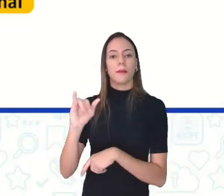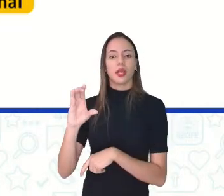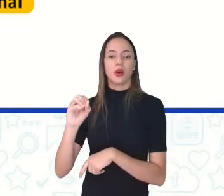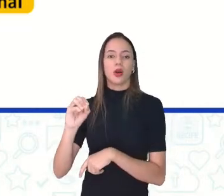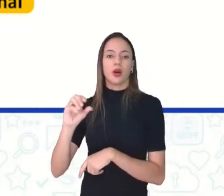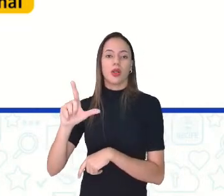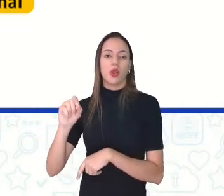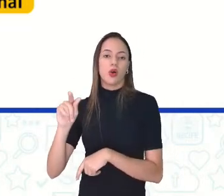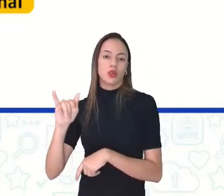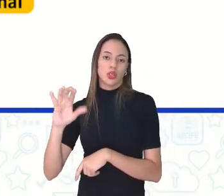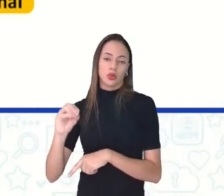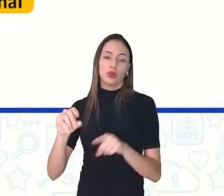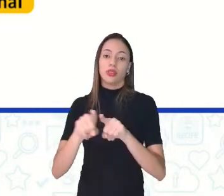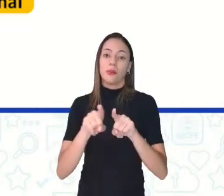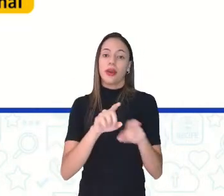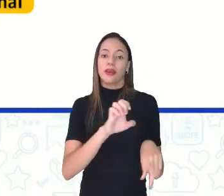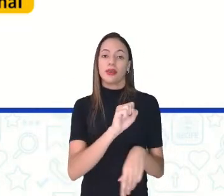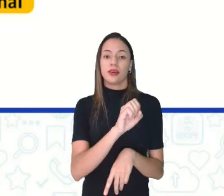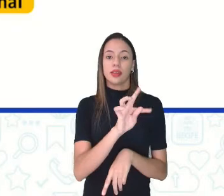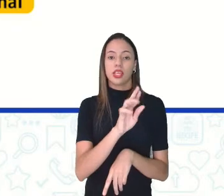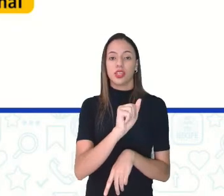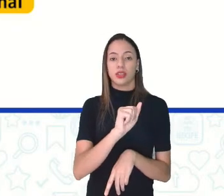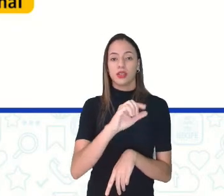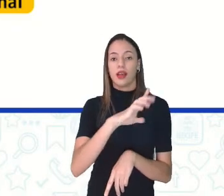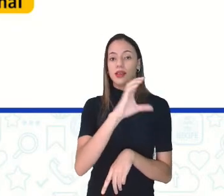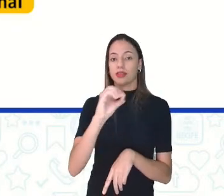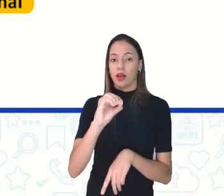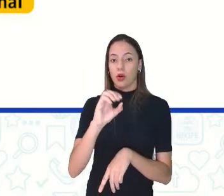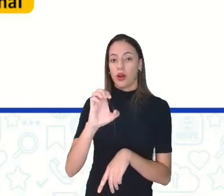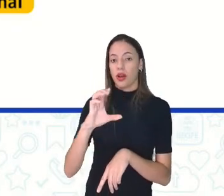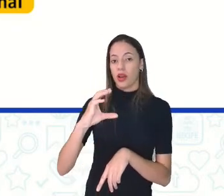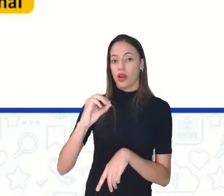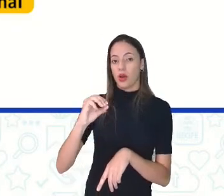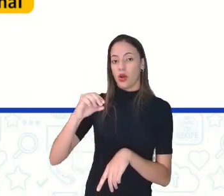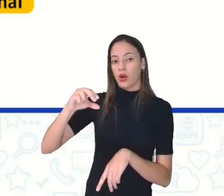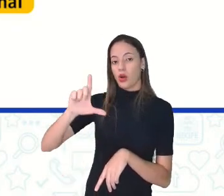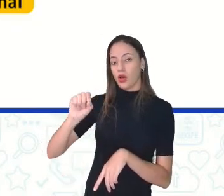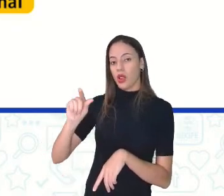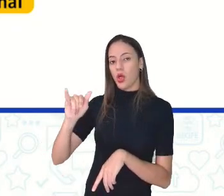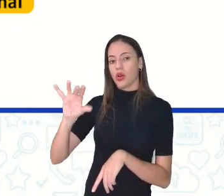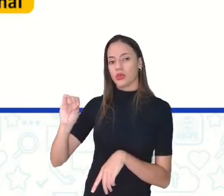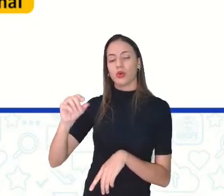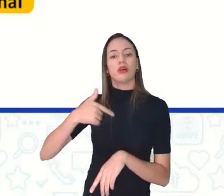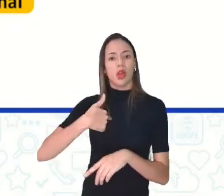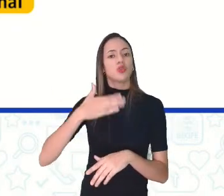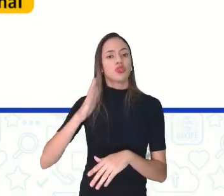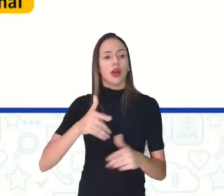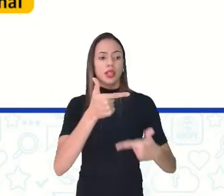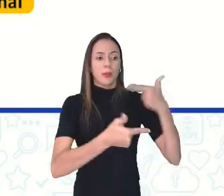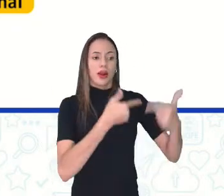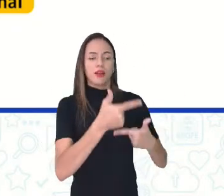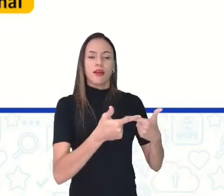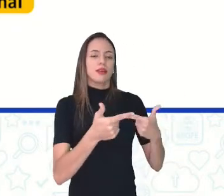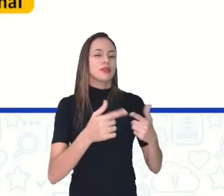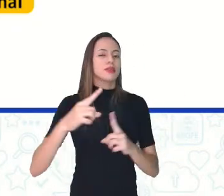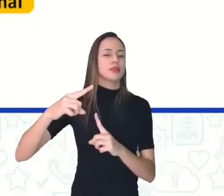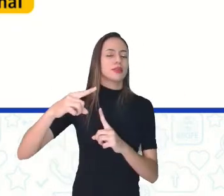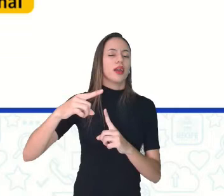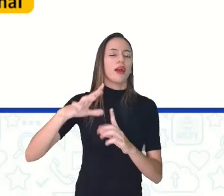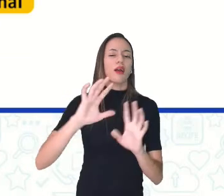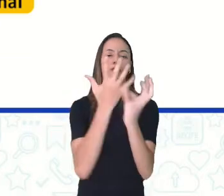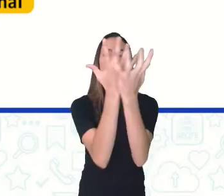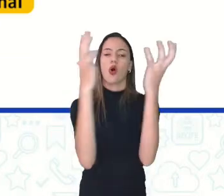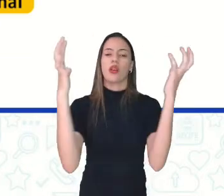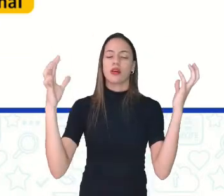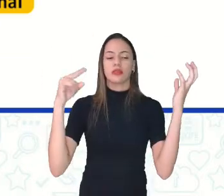Estação Ecológica. Olha, eu já fiz trabalho aí, sabe em que tipo de floresta? Ó? A prof já fez